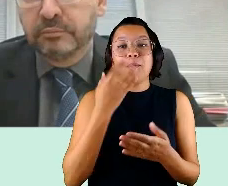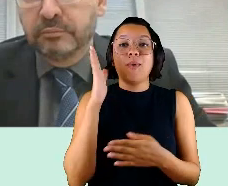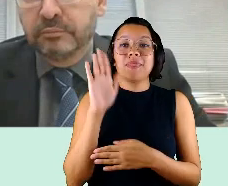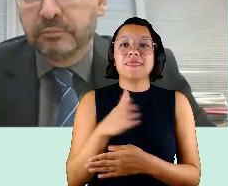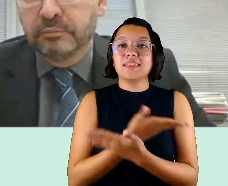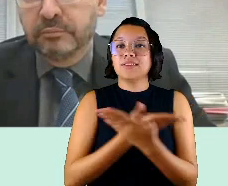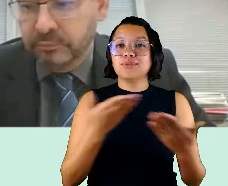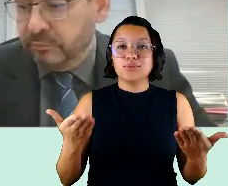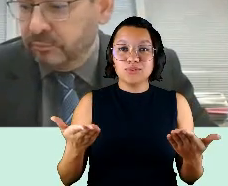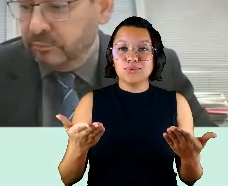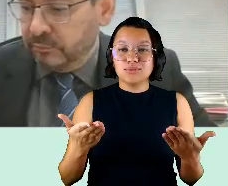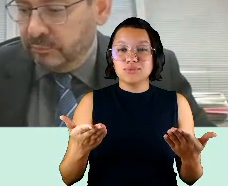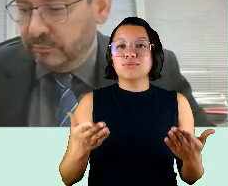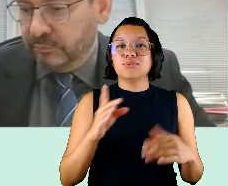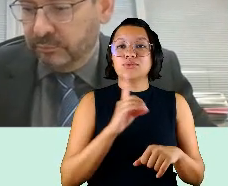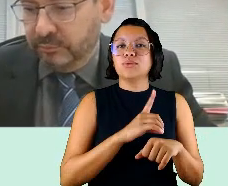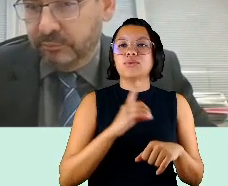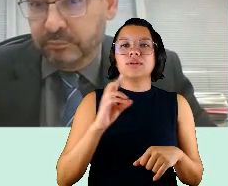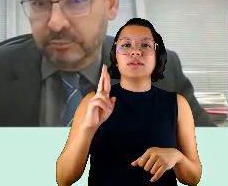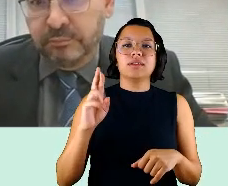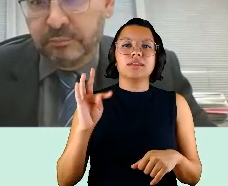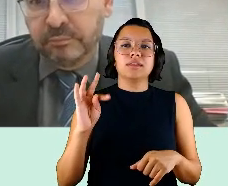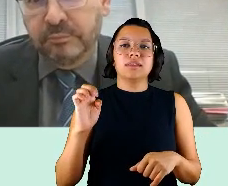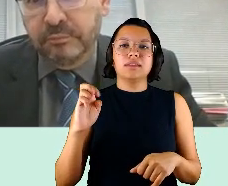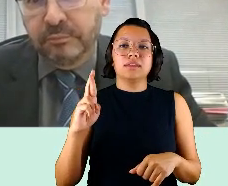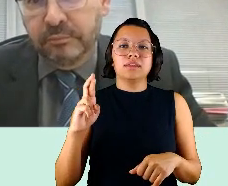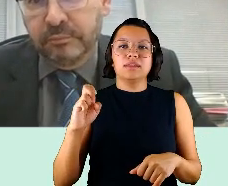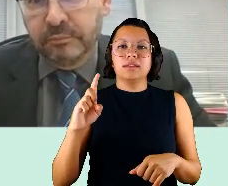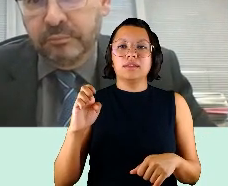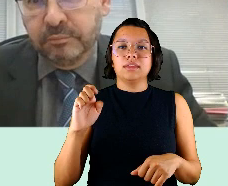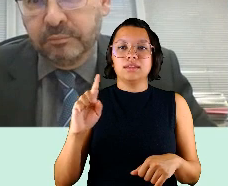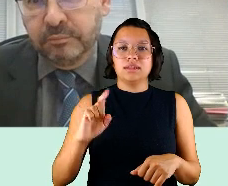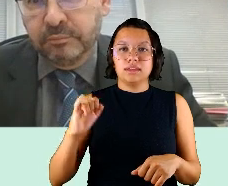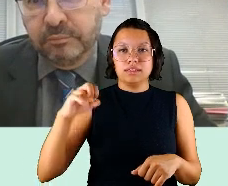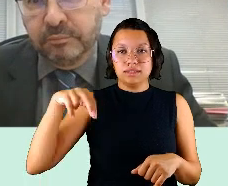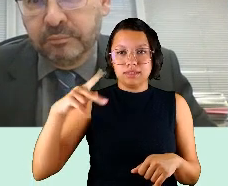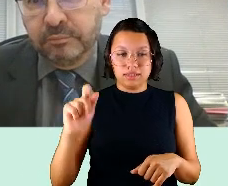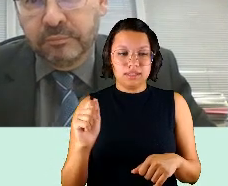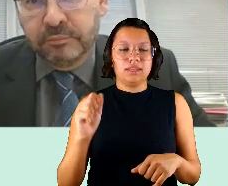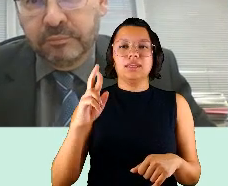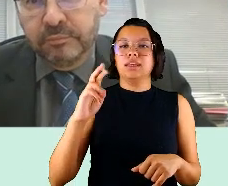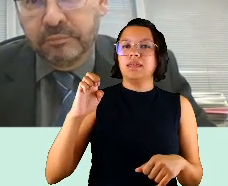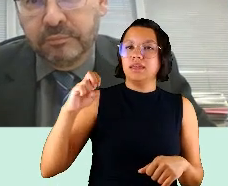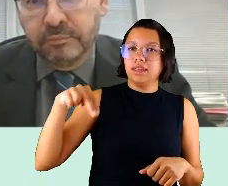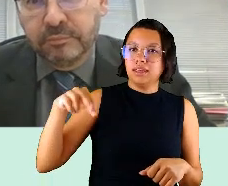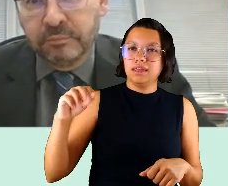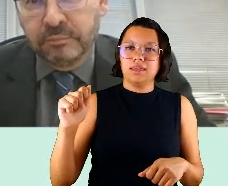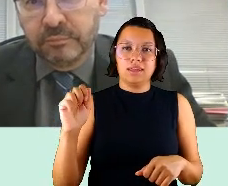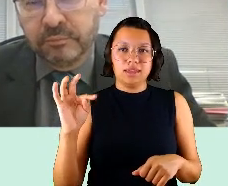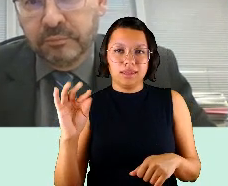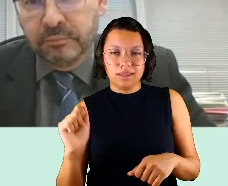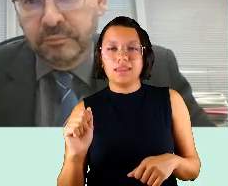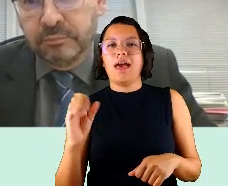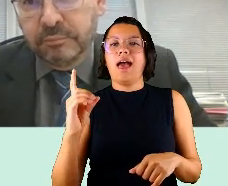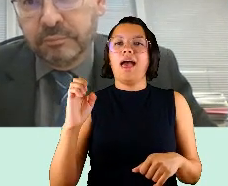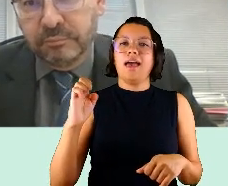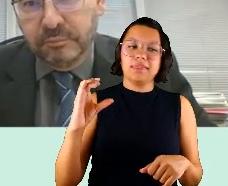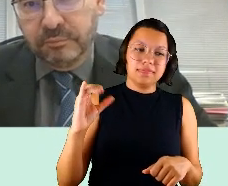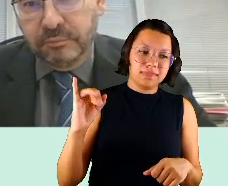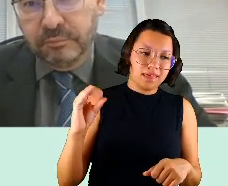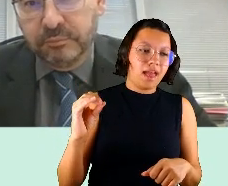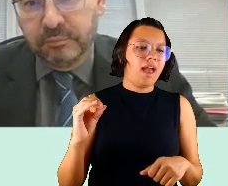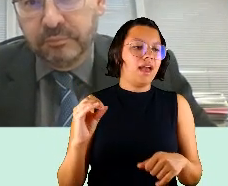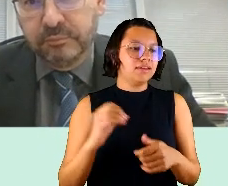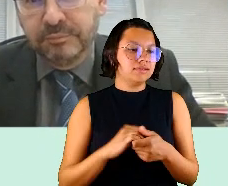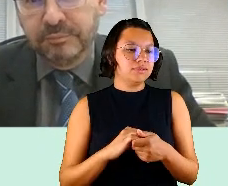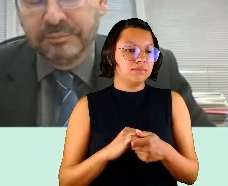todos, doutora Terezinha, doutor Lunardelli, doutora Renata Lotufo, doutor Décio, que são os